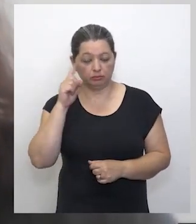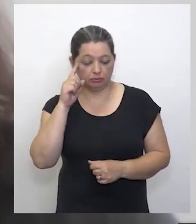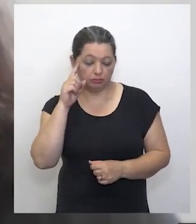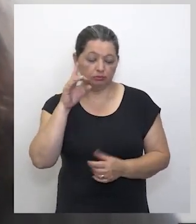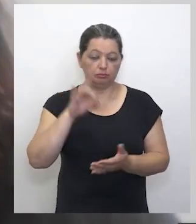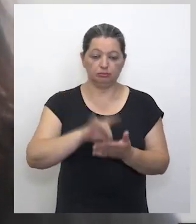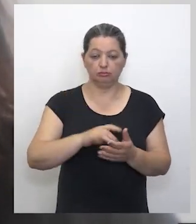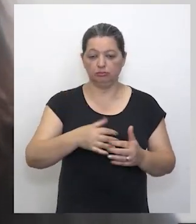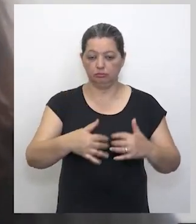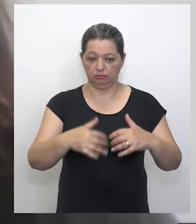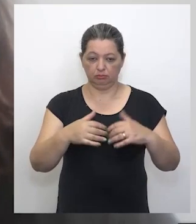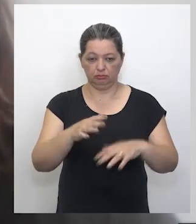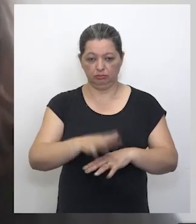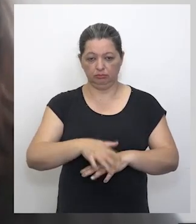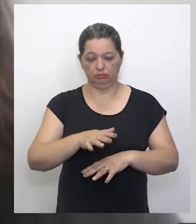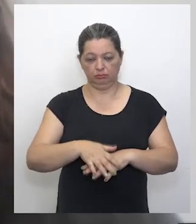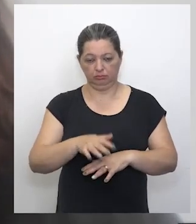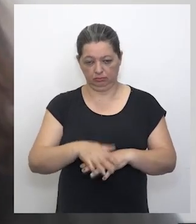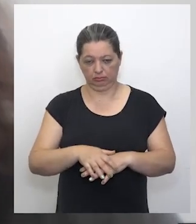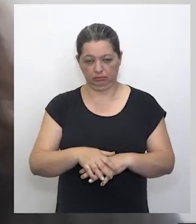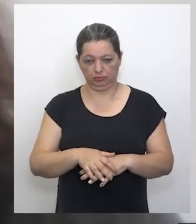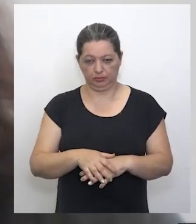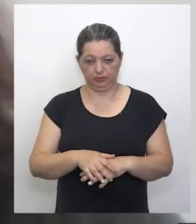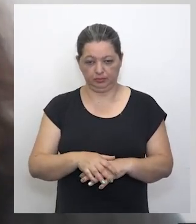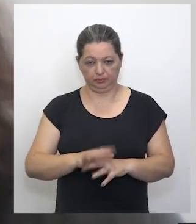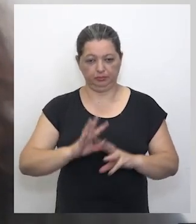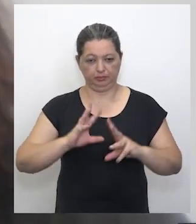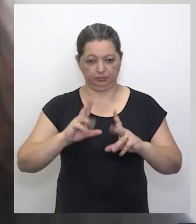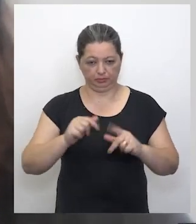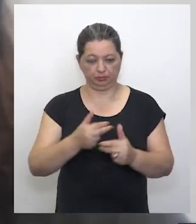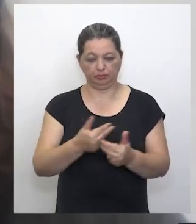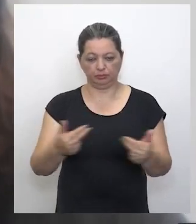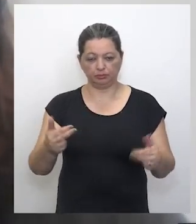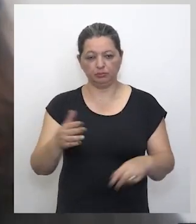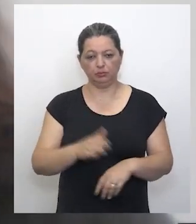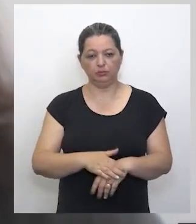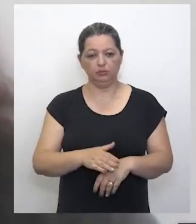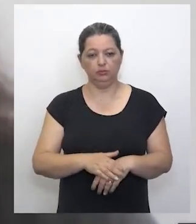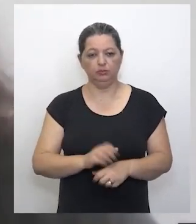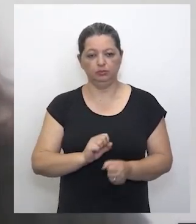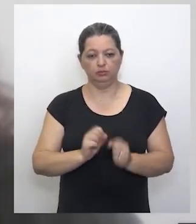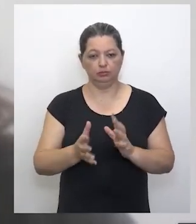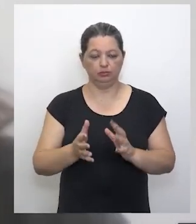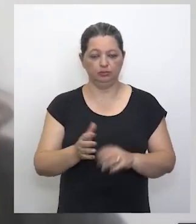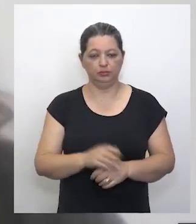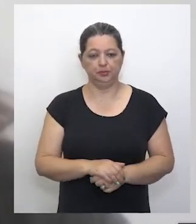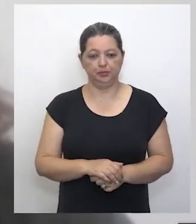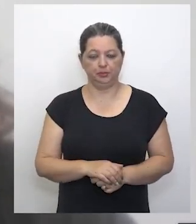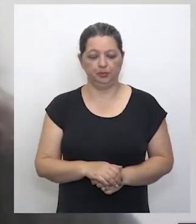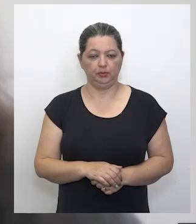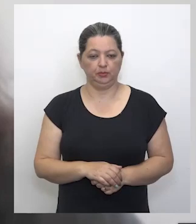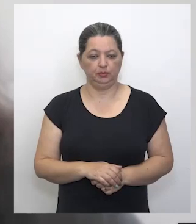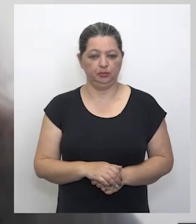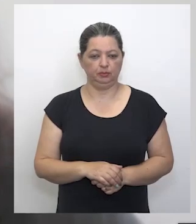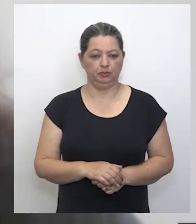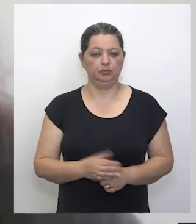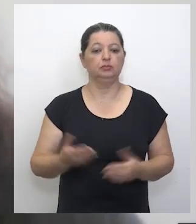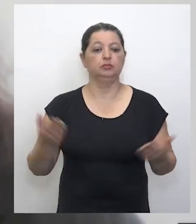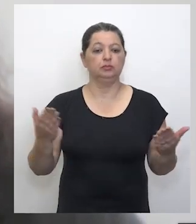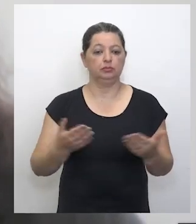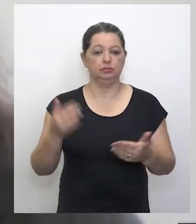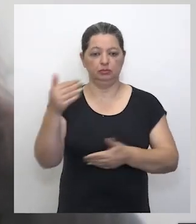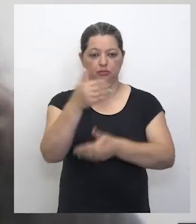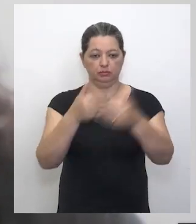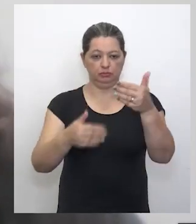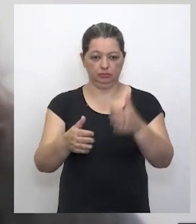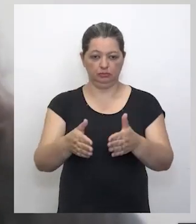matemáticos pertinentes a essas ações. Agora, vamos para o outro slide,